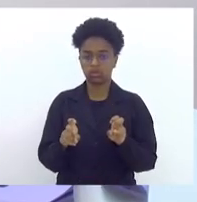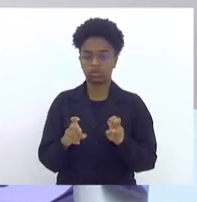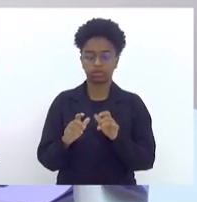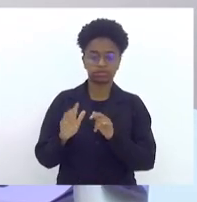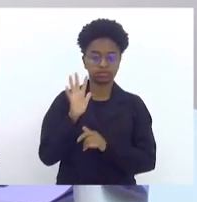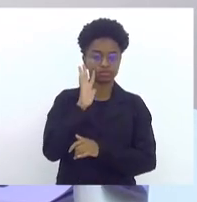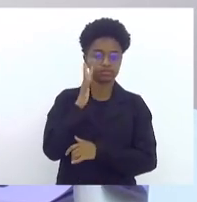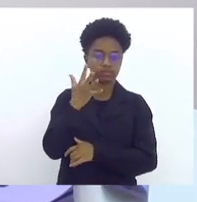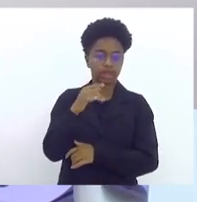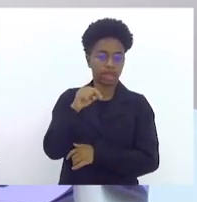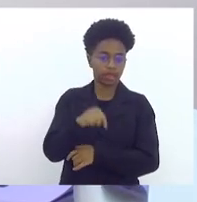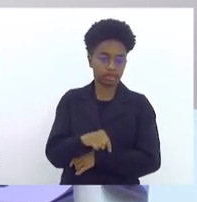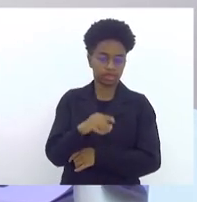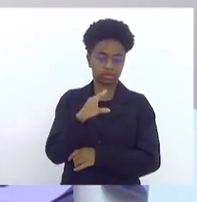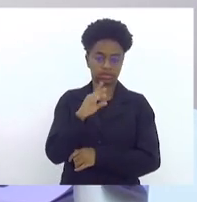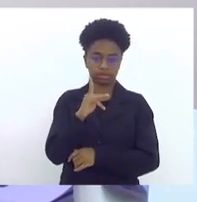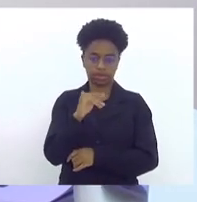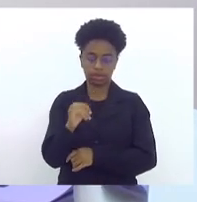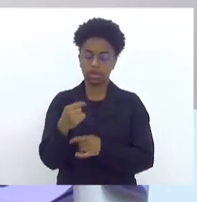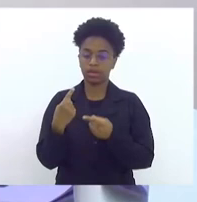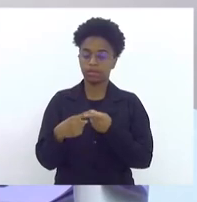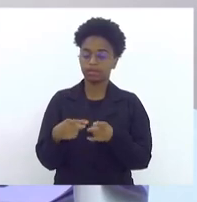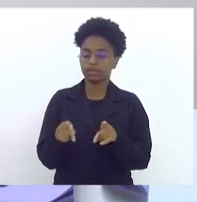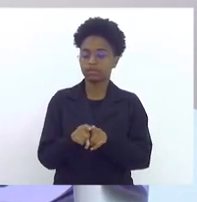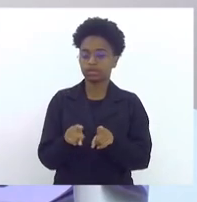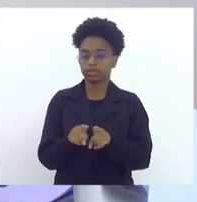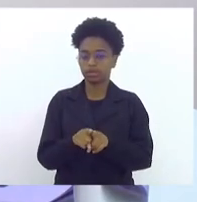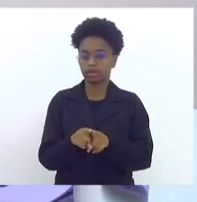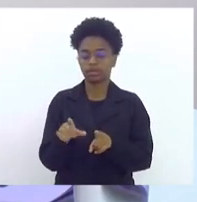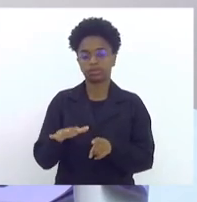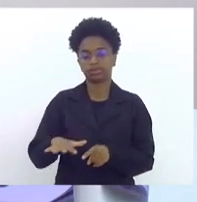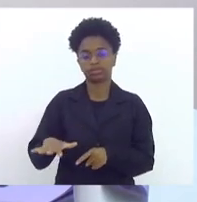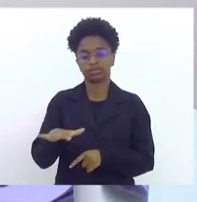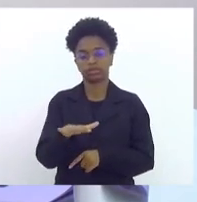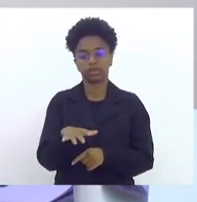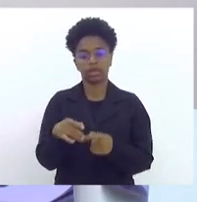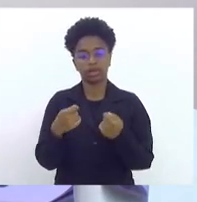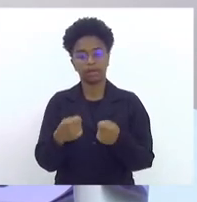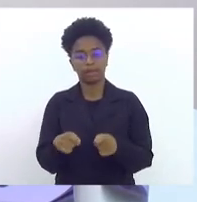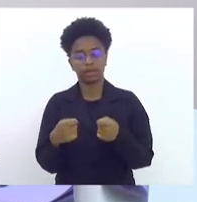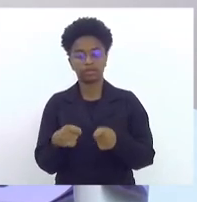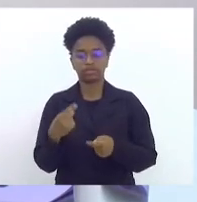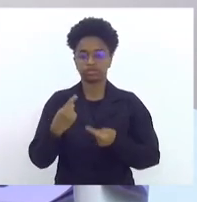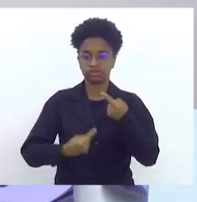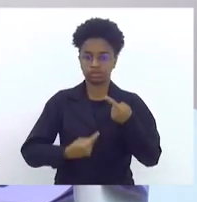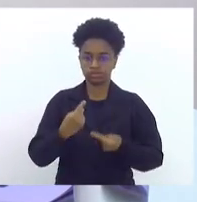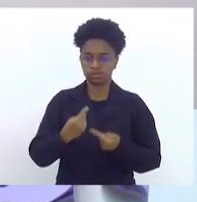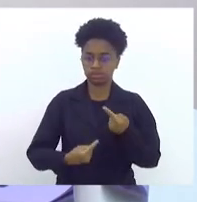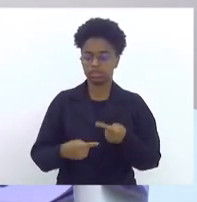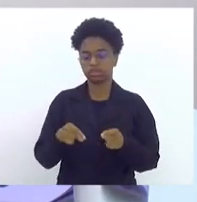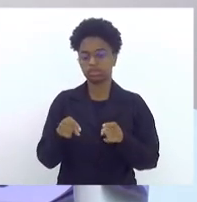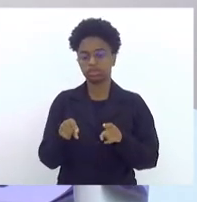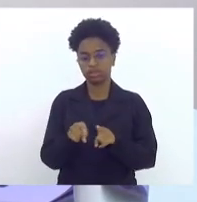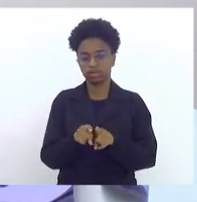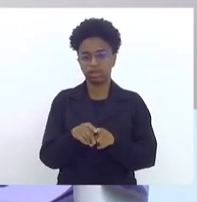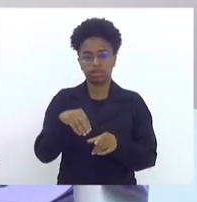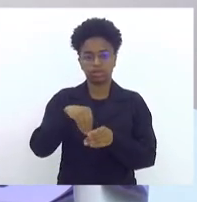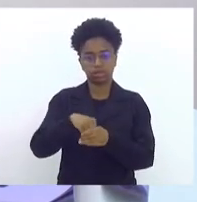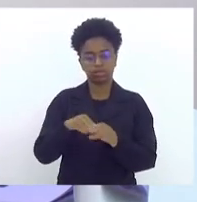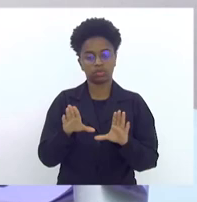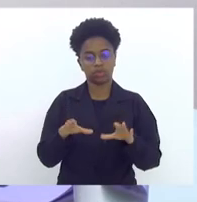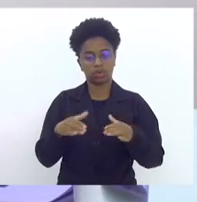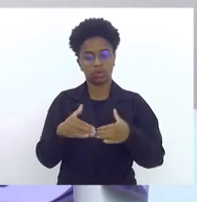na CPI Até mesmo porque é um é um âmbito que deve ser levado e discutido amplamente na comissão